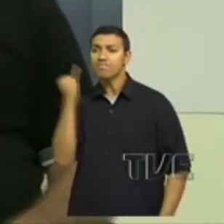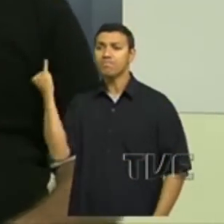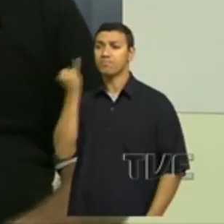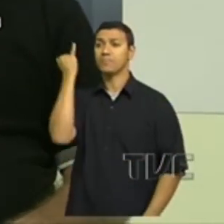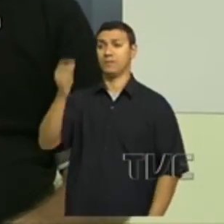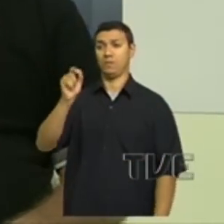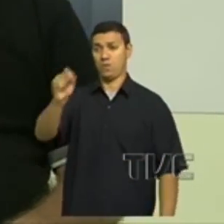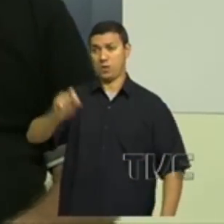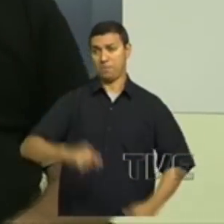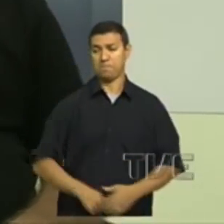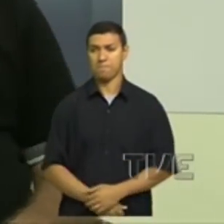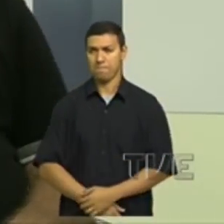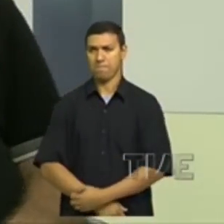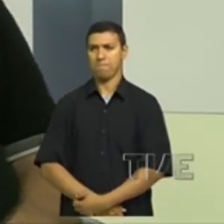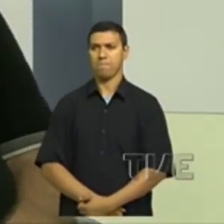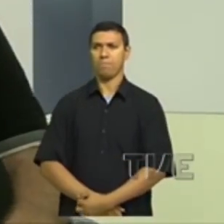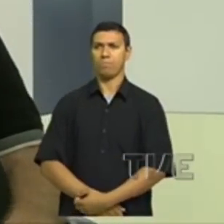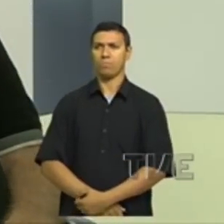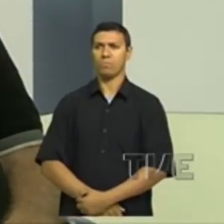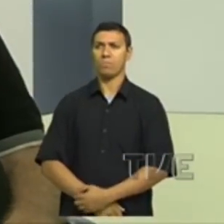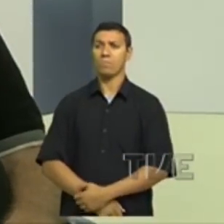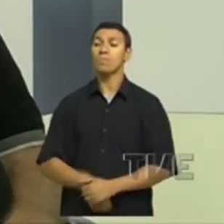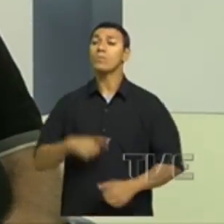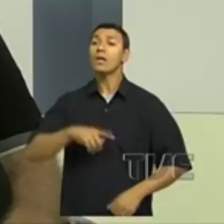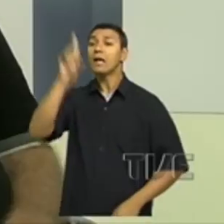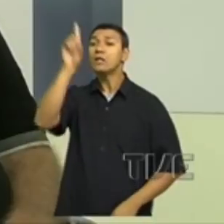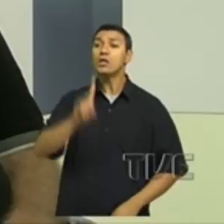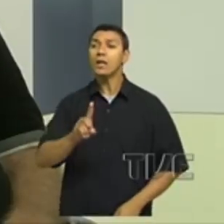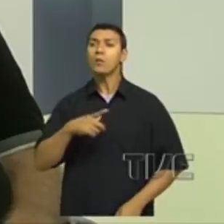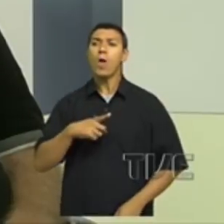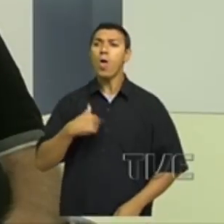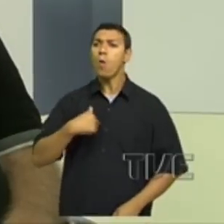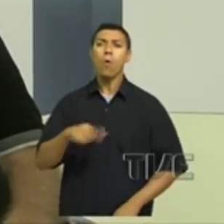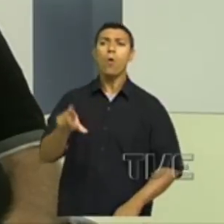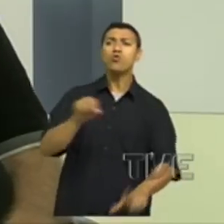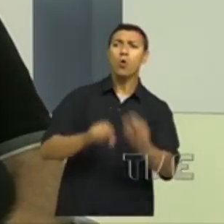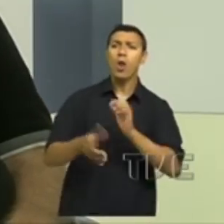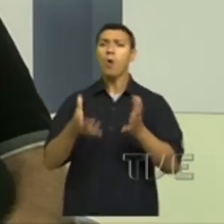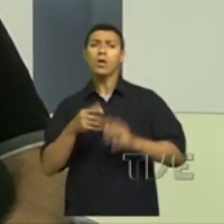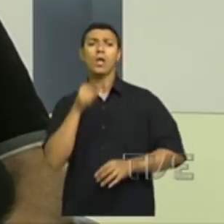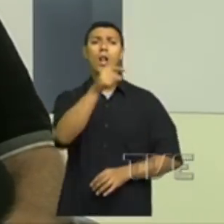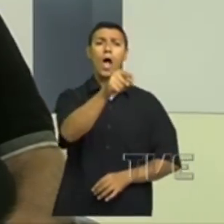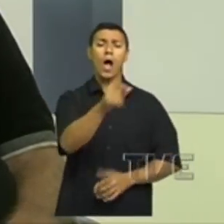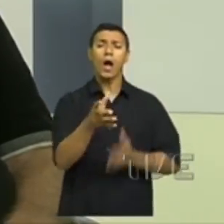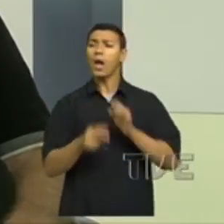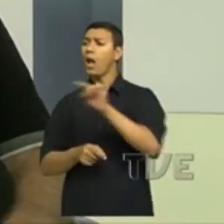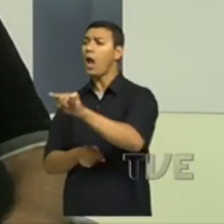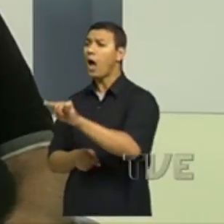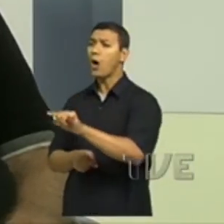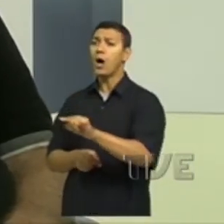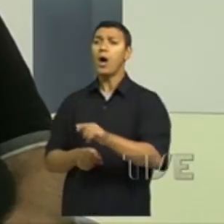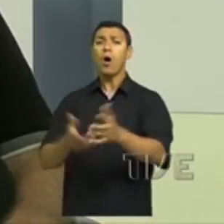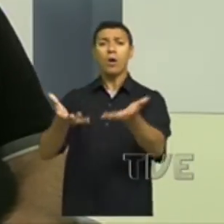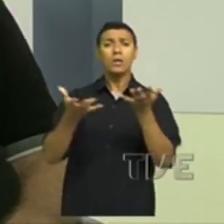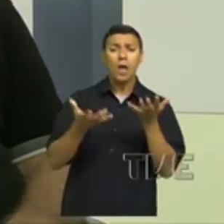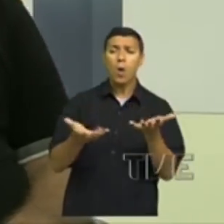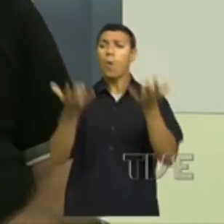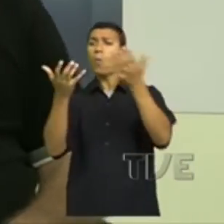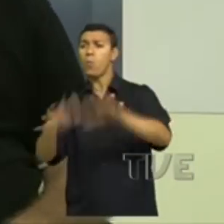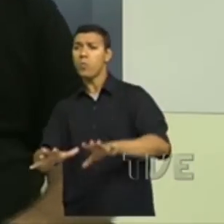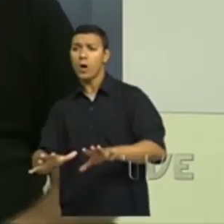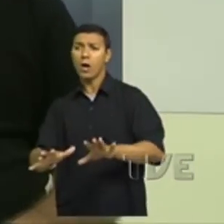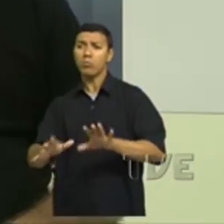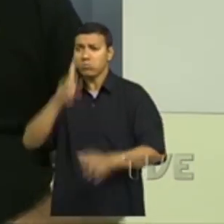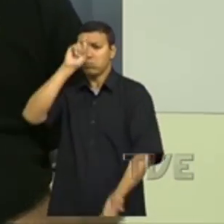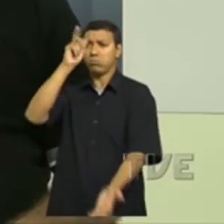é dar direito de escolha para as pessoas, se querem ou não assistir um